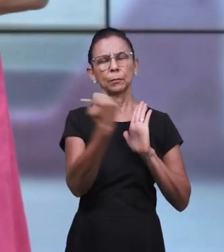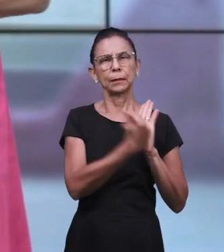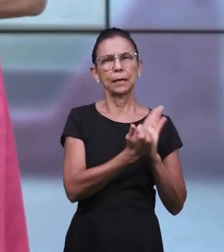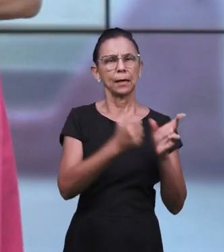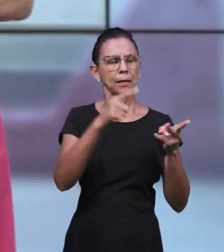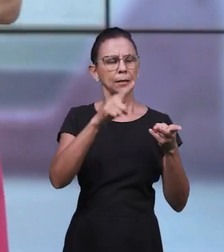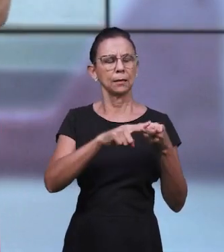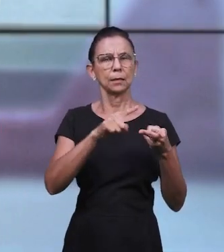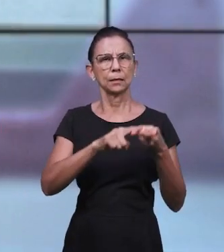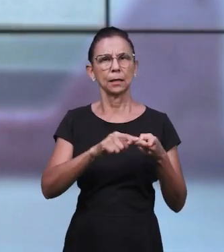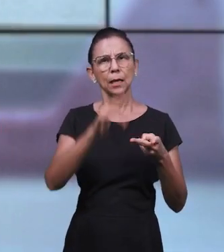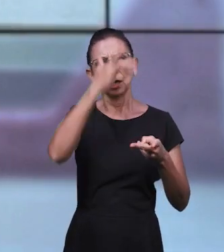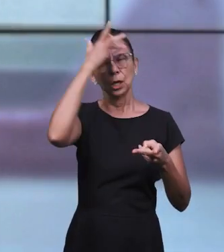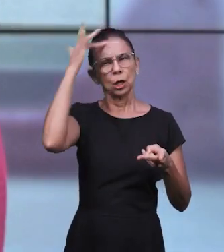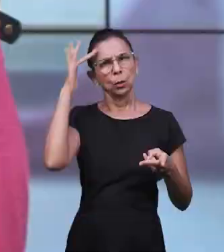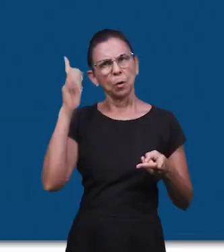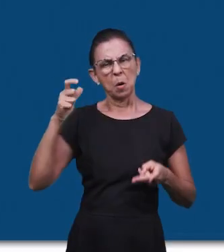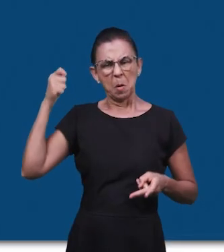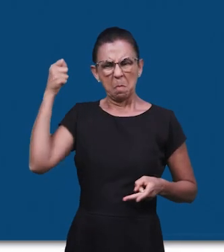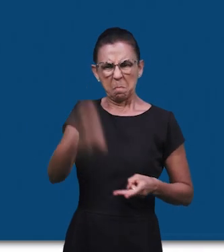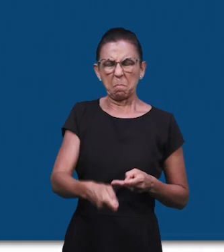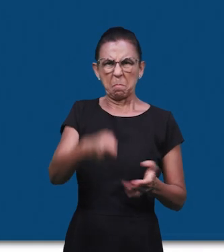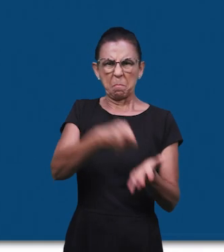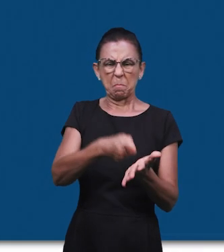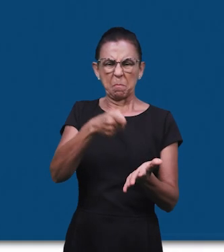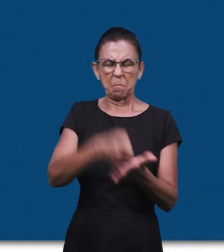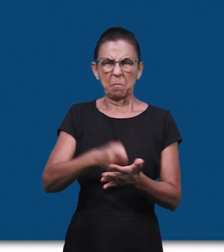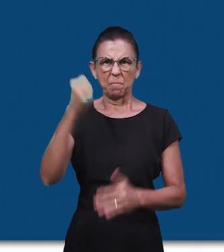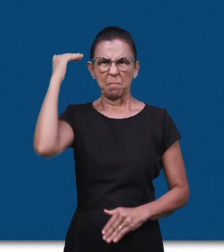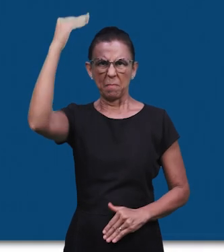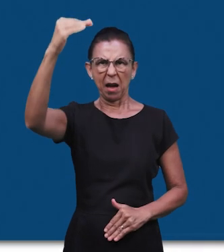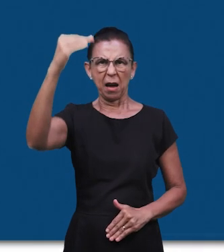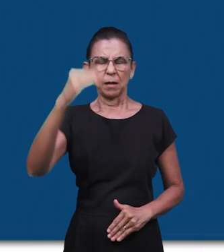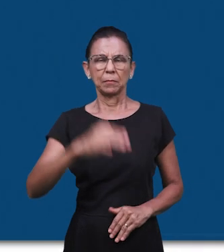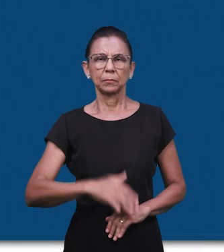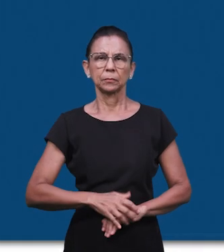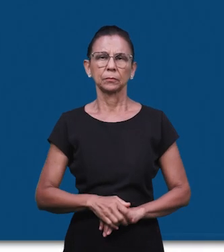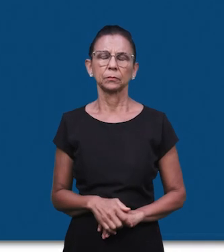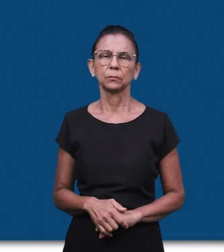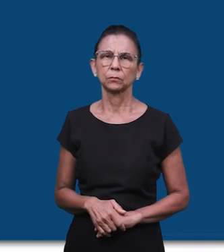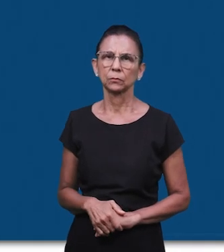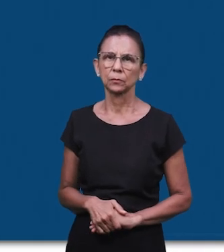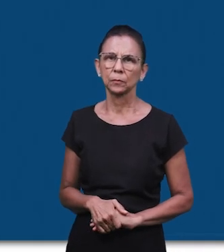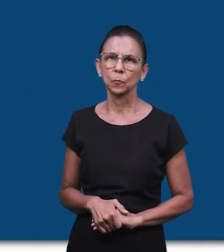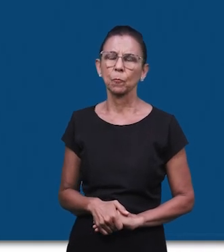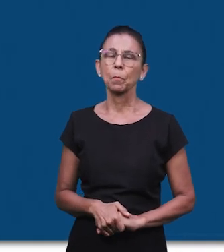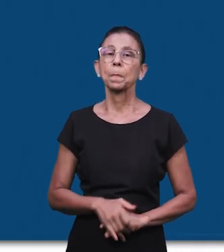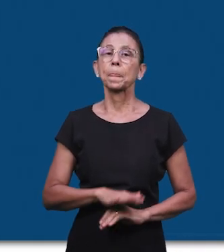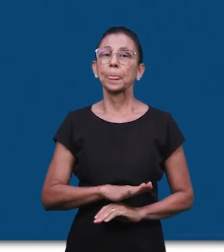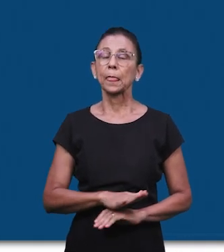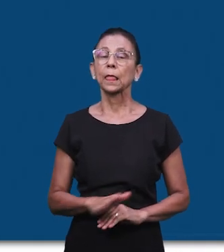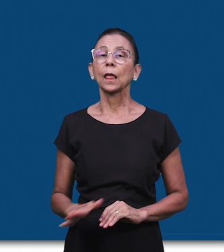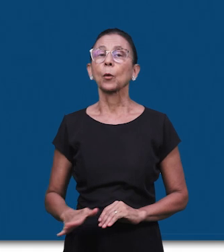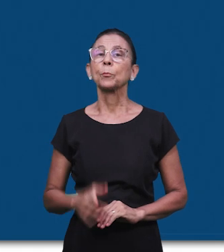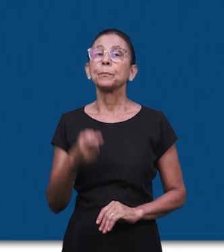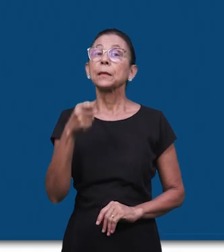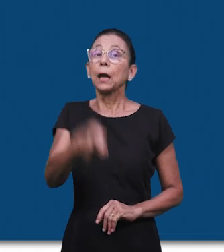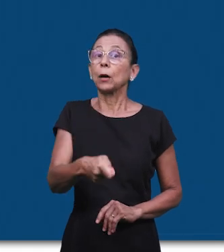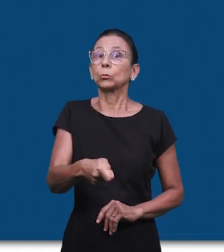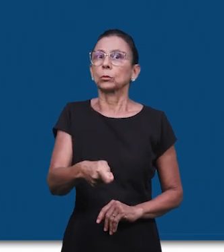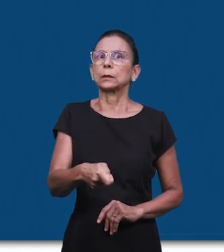que precisamos observar é: a autoridade é dada por Deus para educarmos os nossos filhos